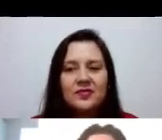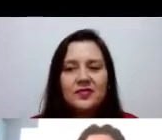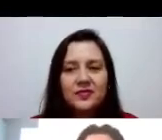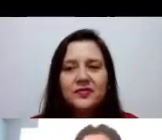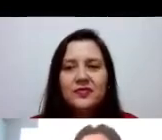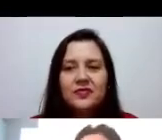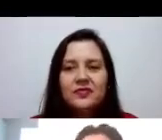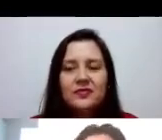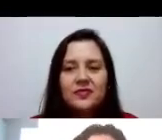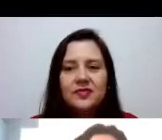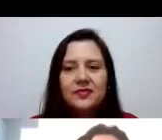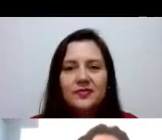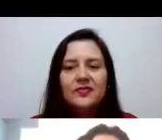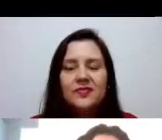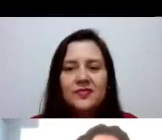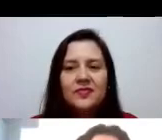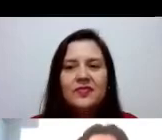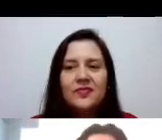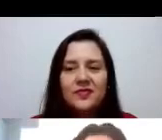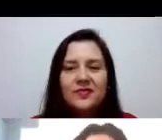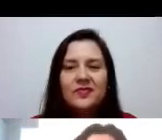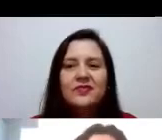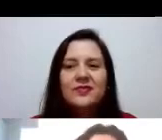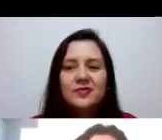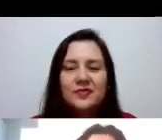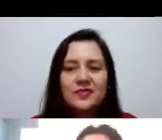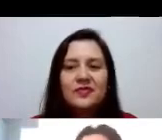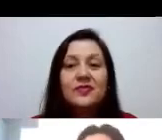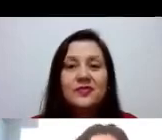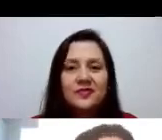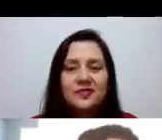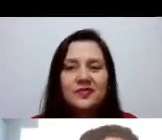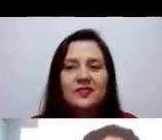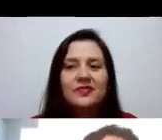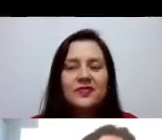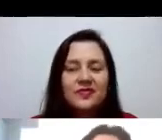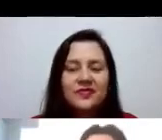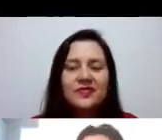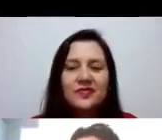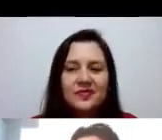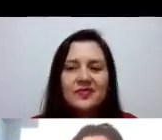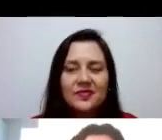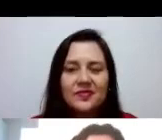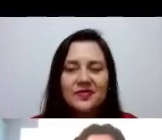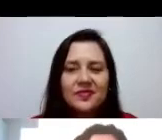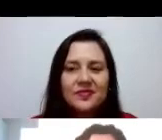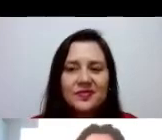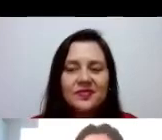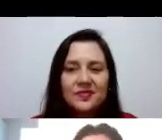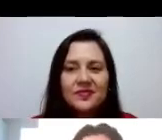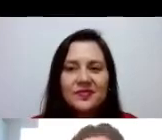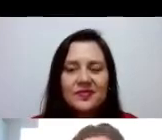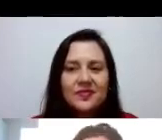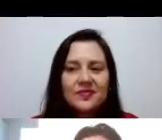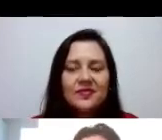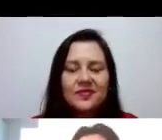equipe anterior fala, nossa, como que aquela pessoa agregou, como aquela pessoa faz falta, nossa, era muito legal isso. Isso a gente não está dizendo que é passar a